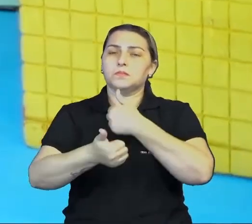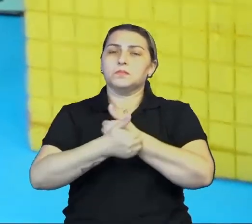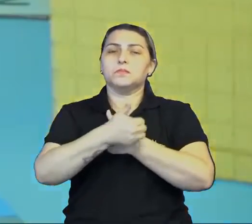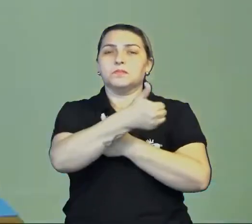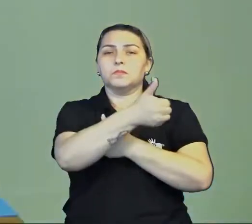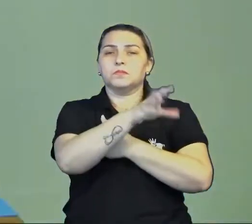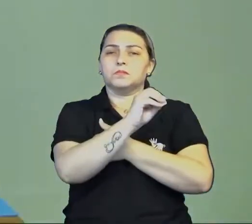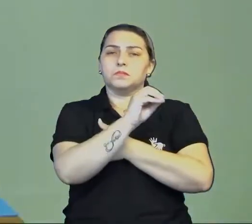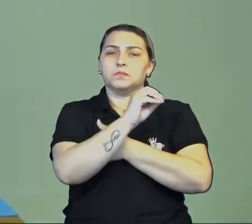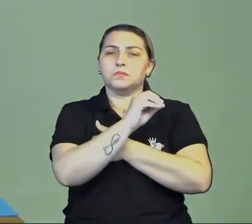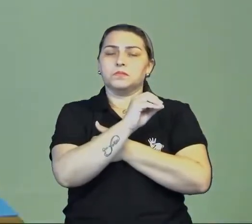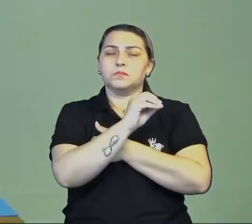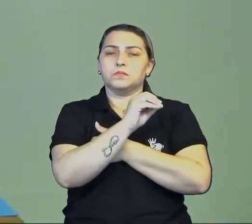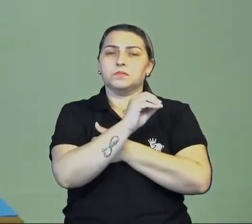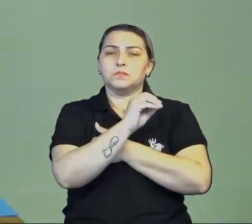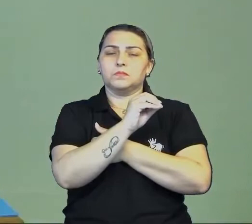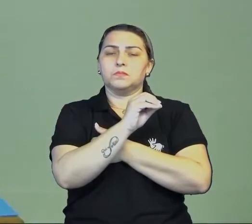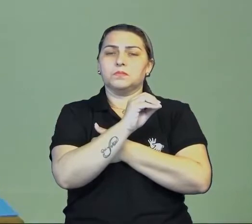10